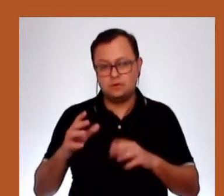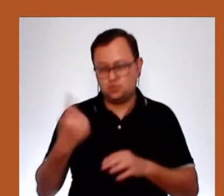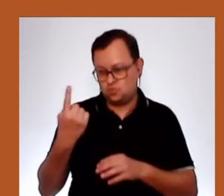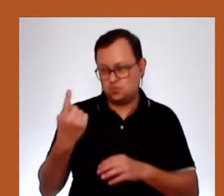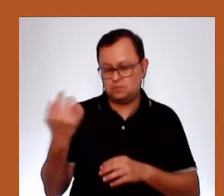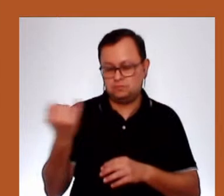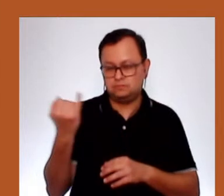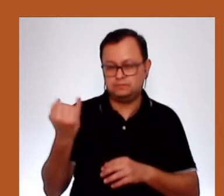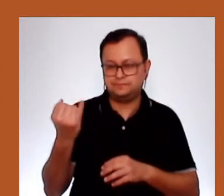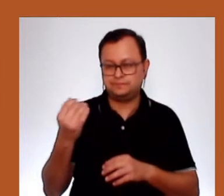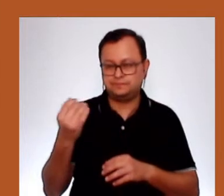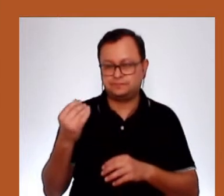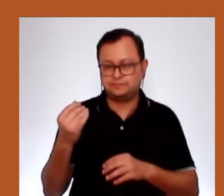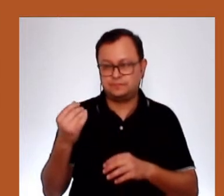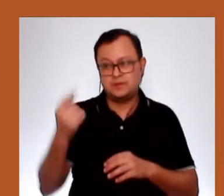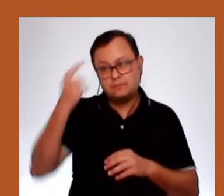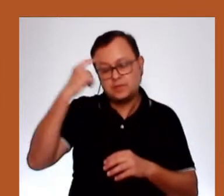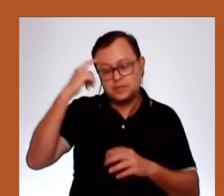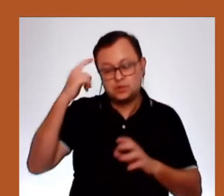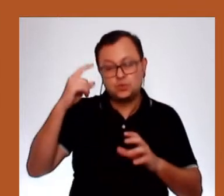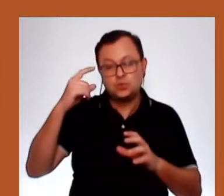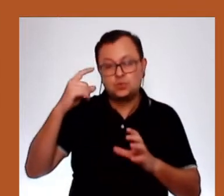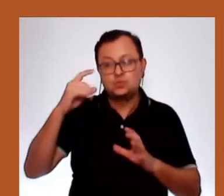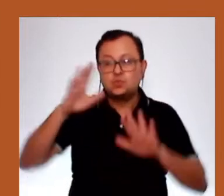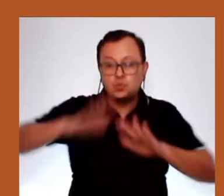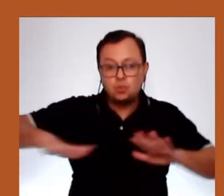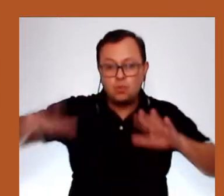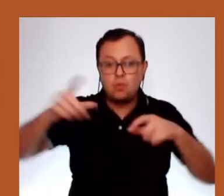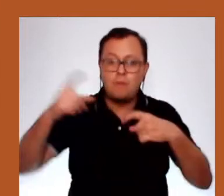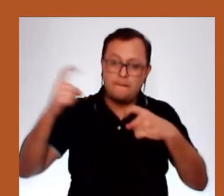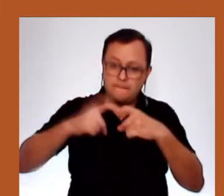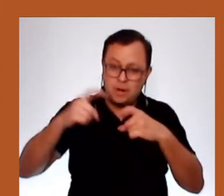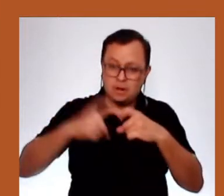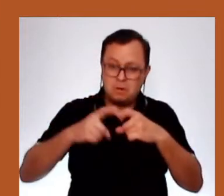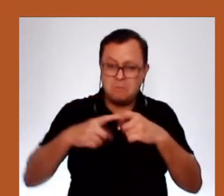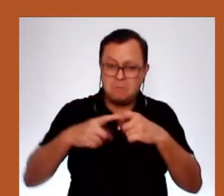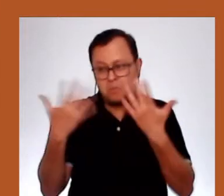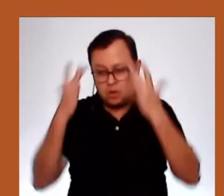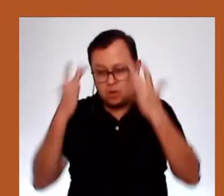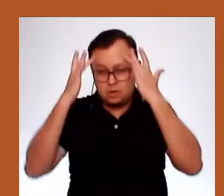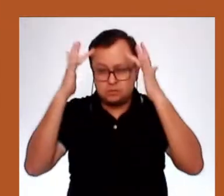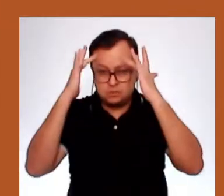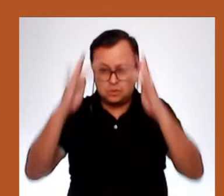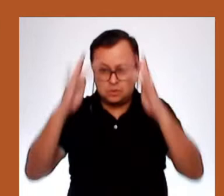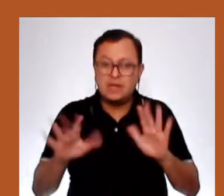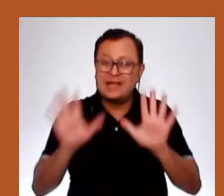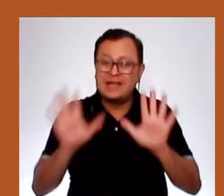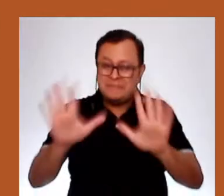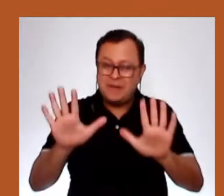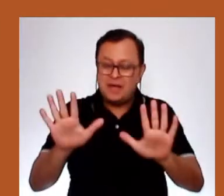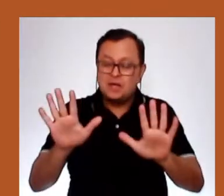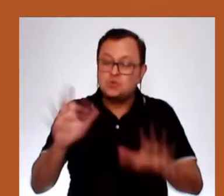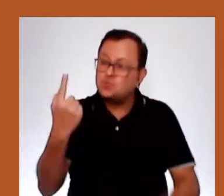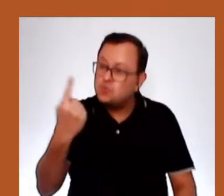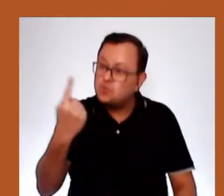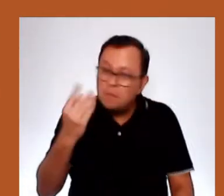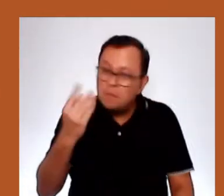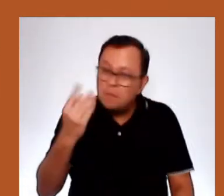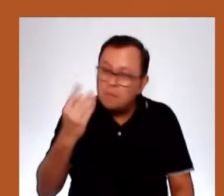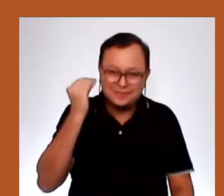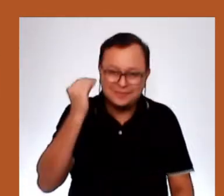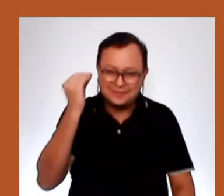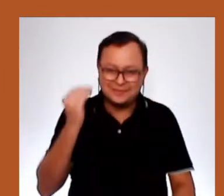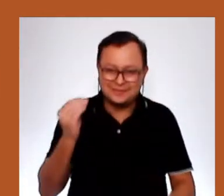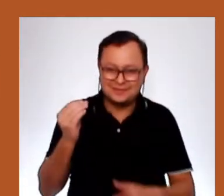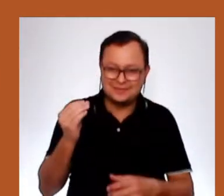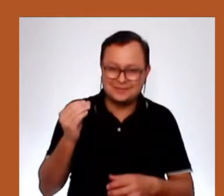para todo o campo da medicina, mas eu acho que talvez essa experiência específica aí